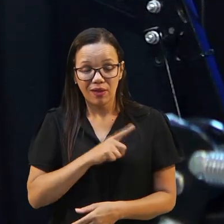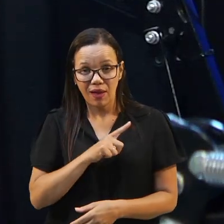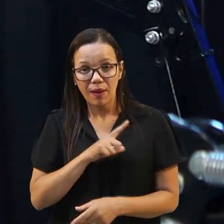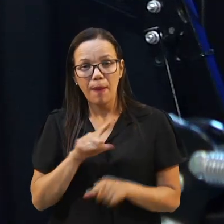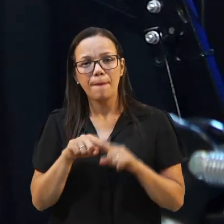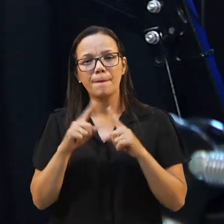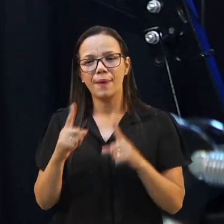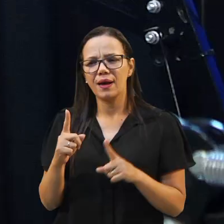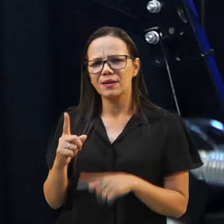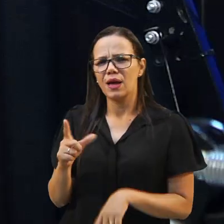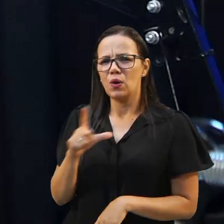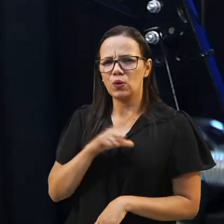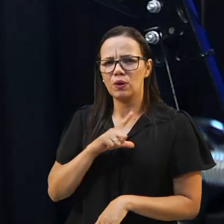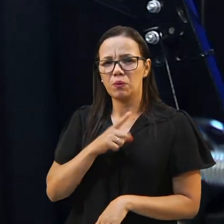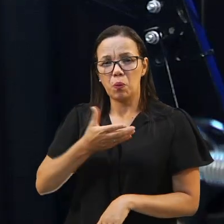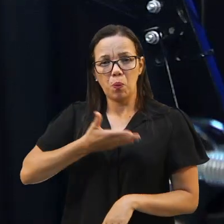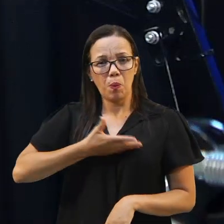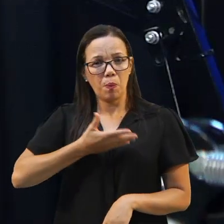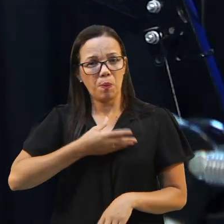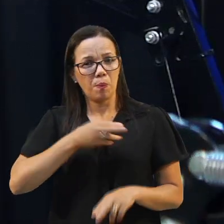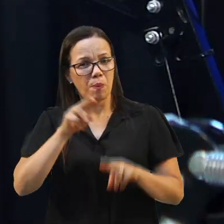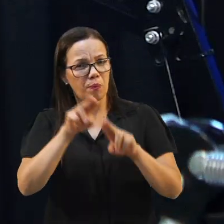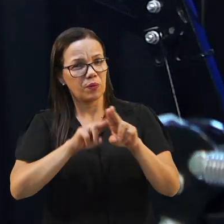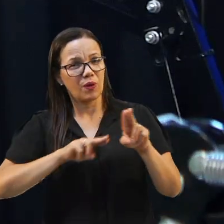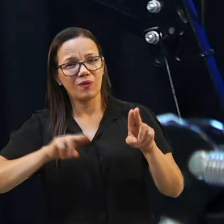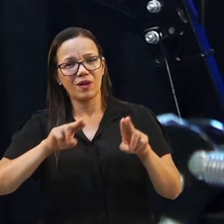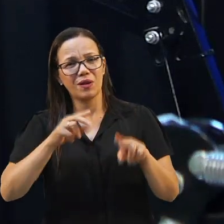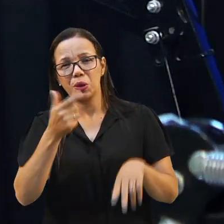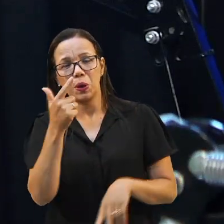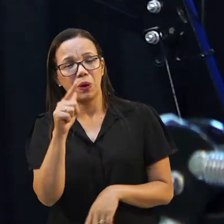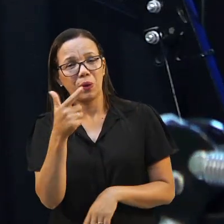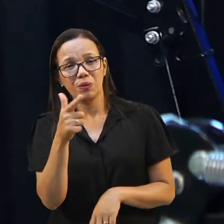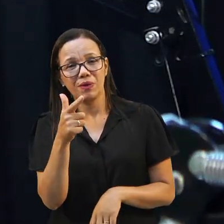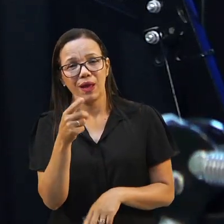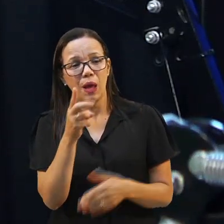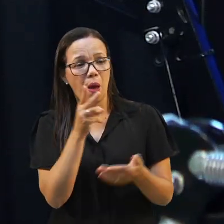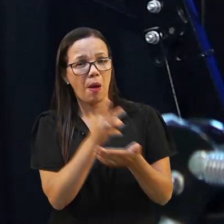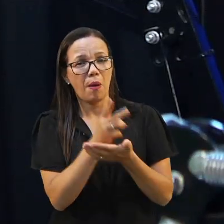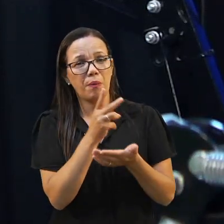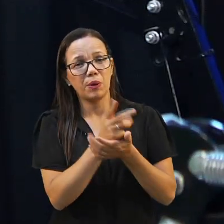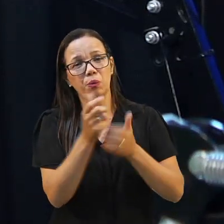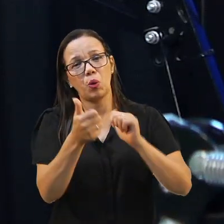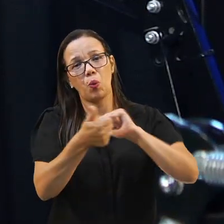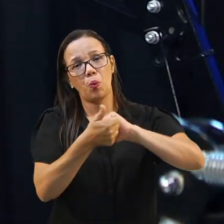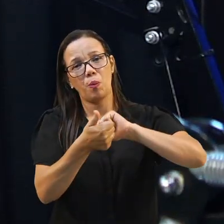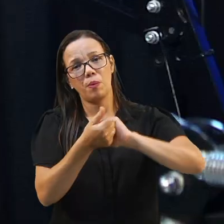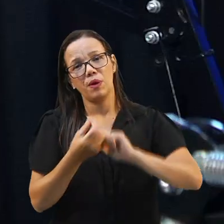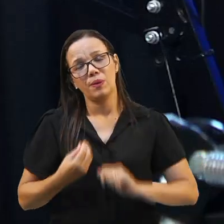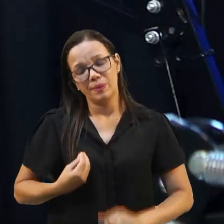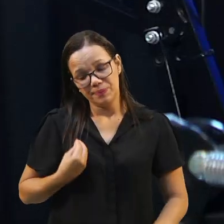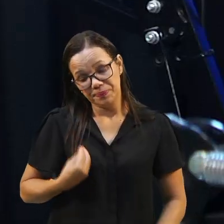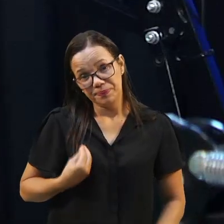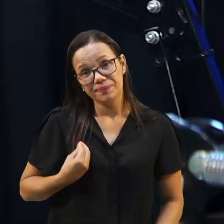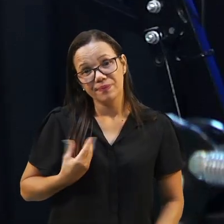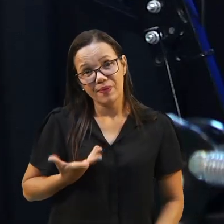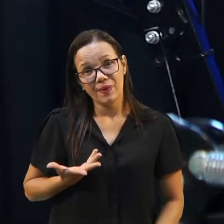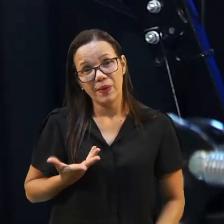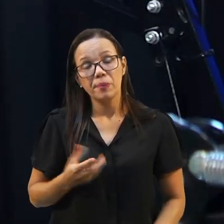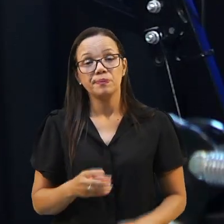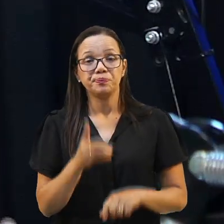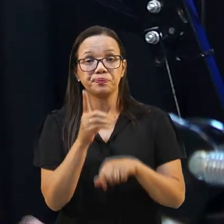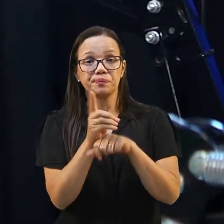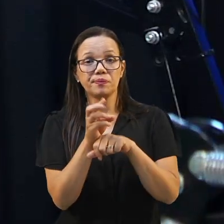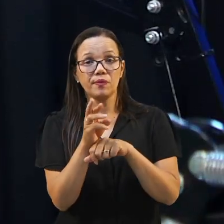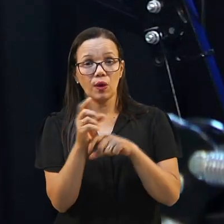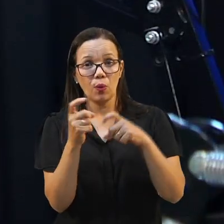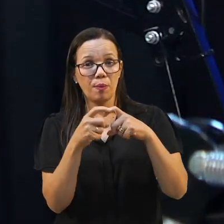colegas da universidade que não gozam dessa mesma qualidade de vida. E o Dr.